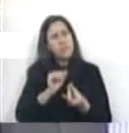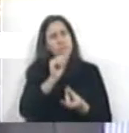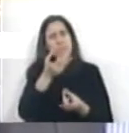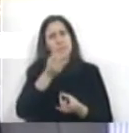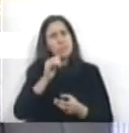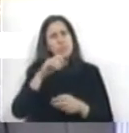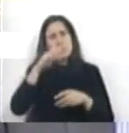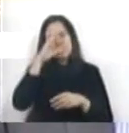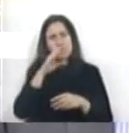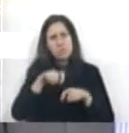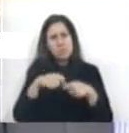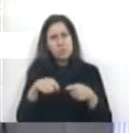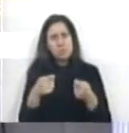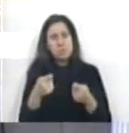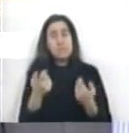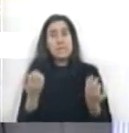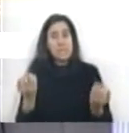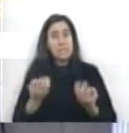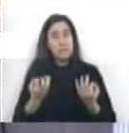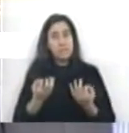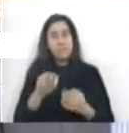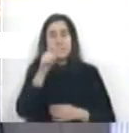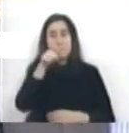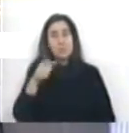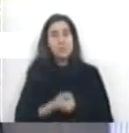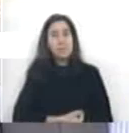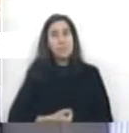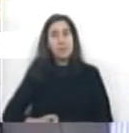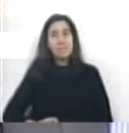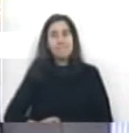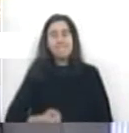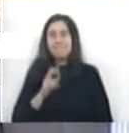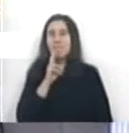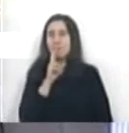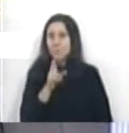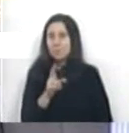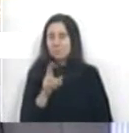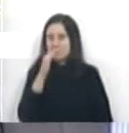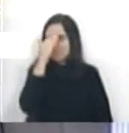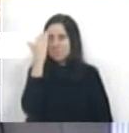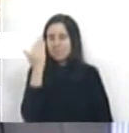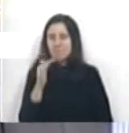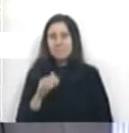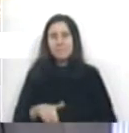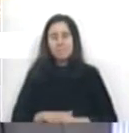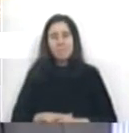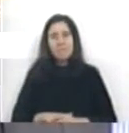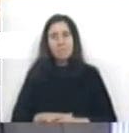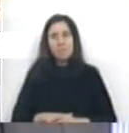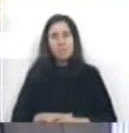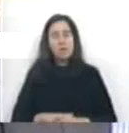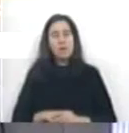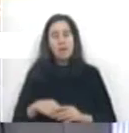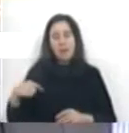Socialista. E é precisamente aos desempregados que a resposta é mais difícil de dar. Quem vive